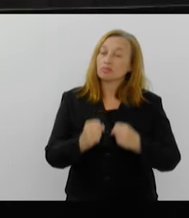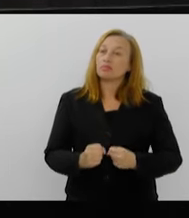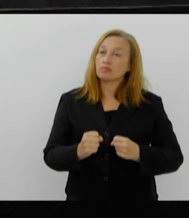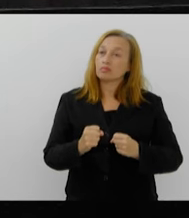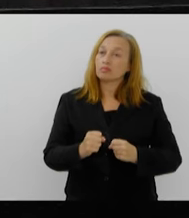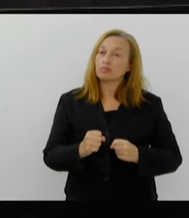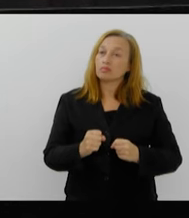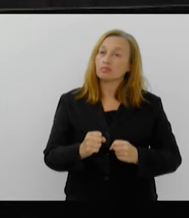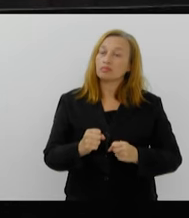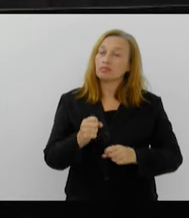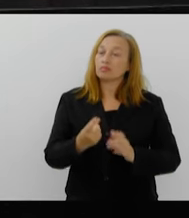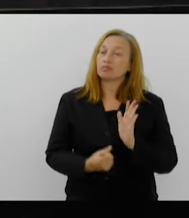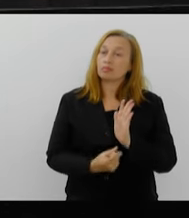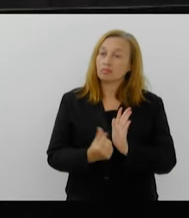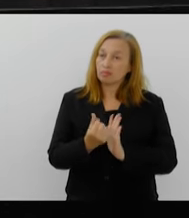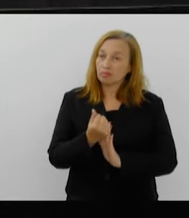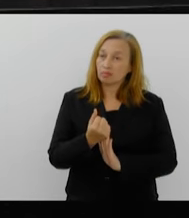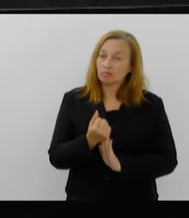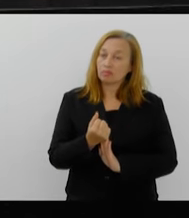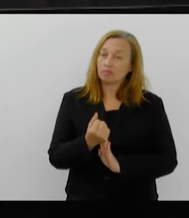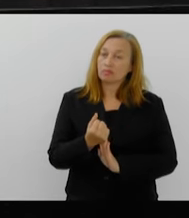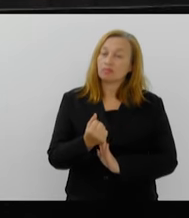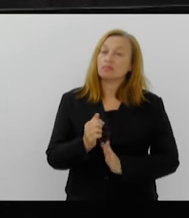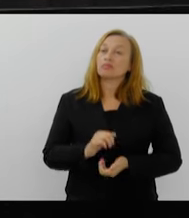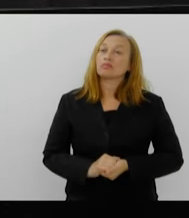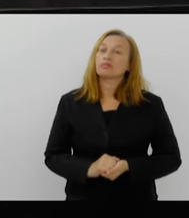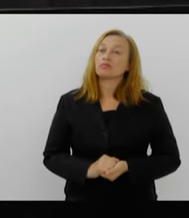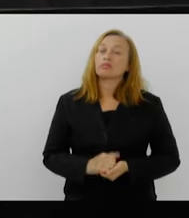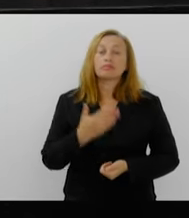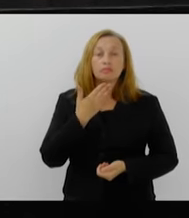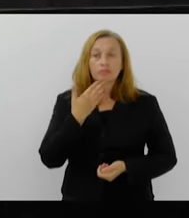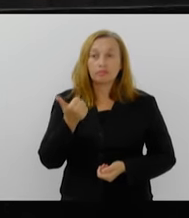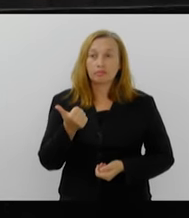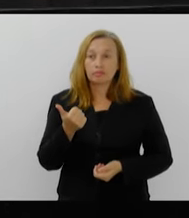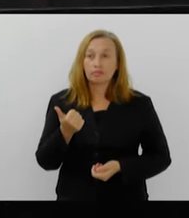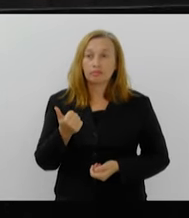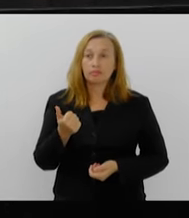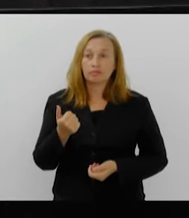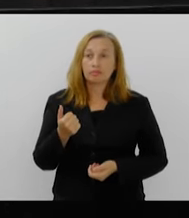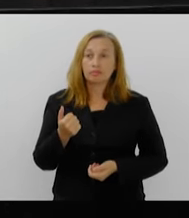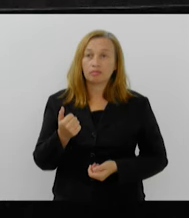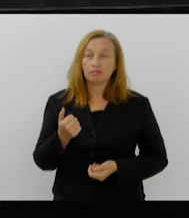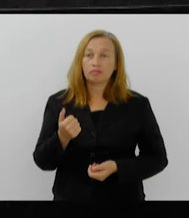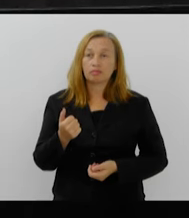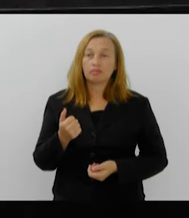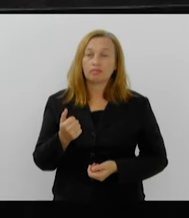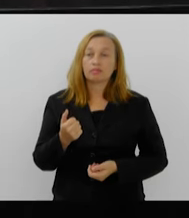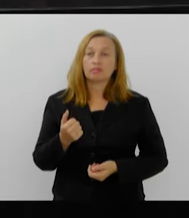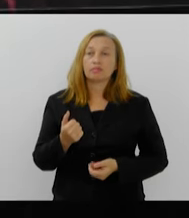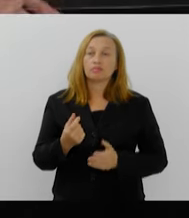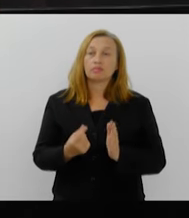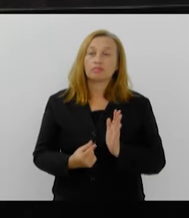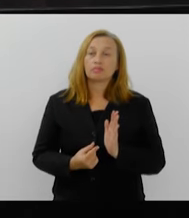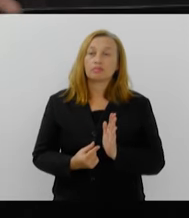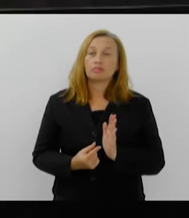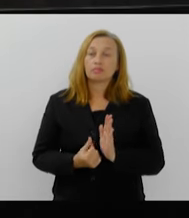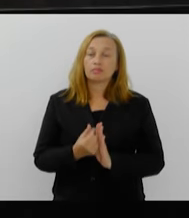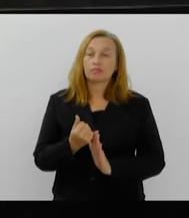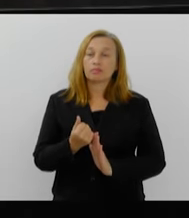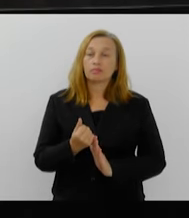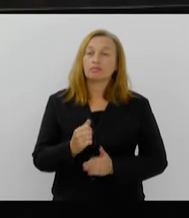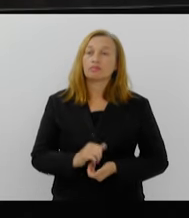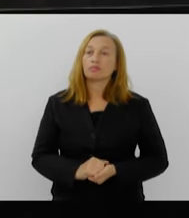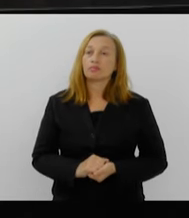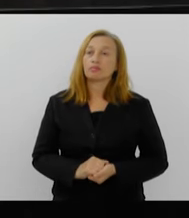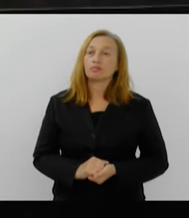peça orçamentária e, assim, melhorar a previsão da alocação dos recursos disponíveis, além